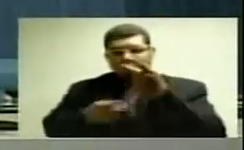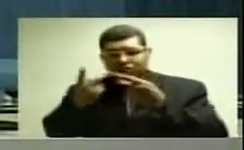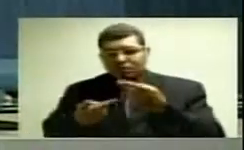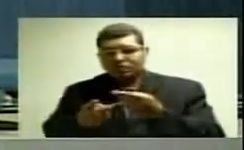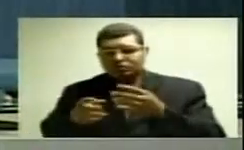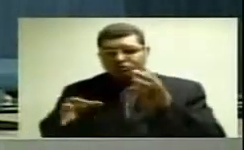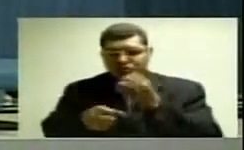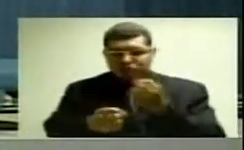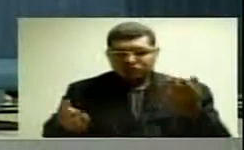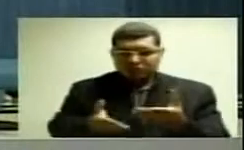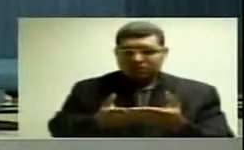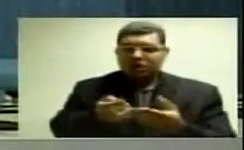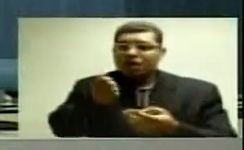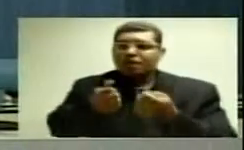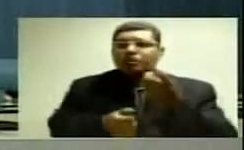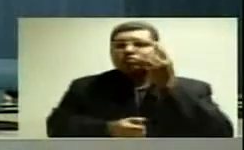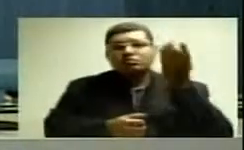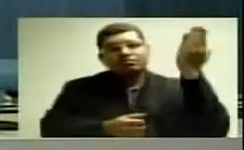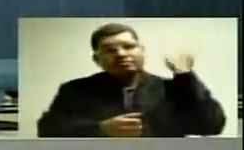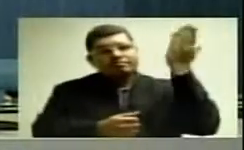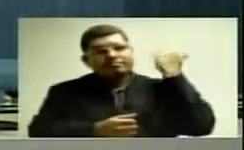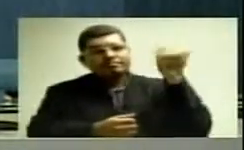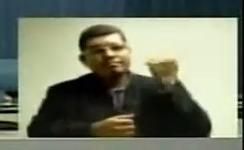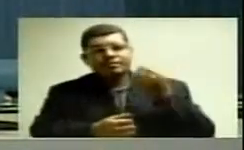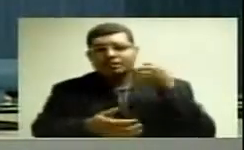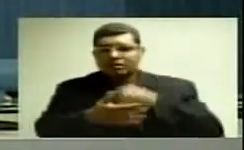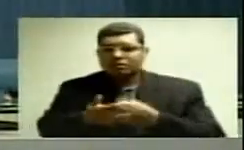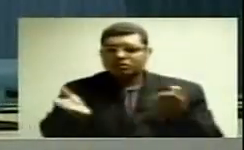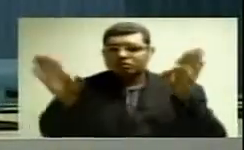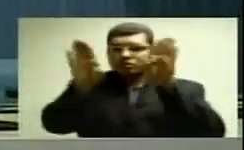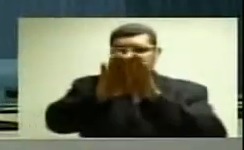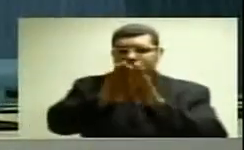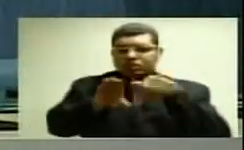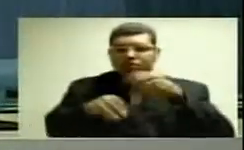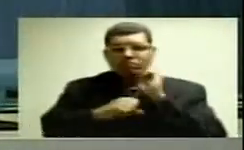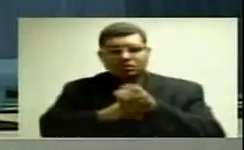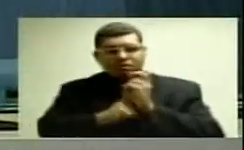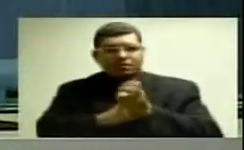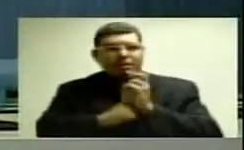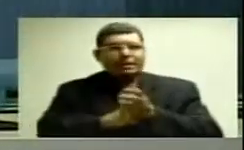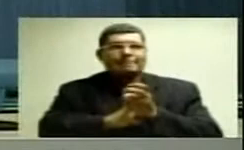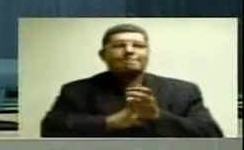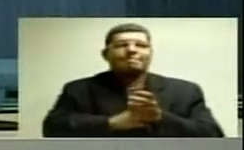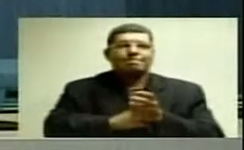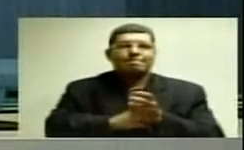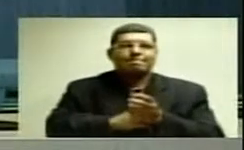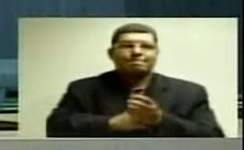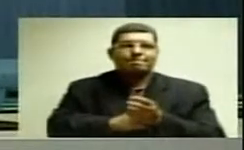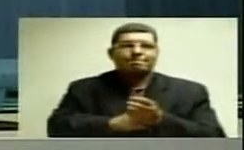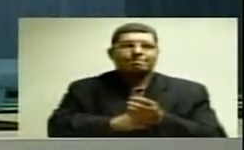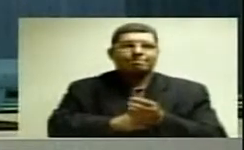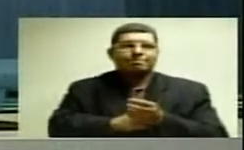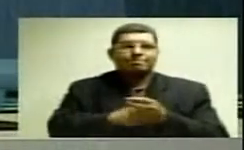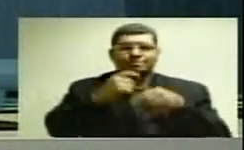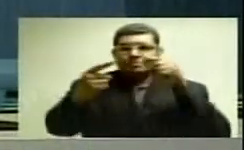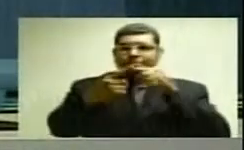falando de um tribunal que há poucos dias bateu as portas deste poder da Assembleia Legislativa